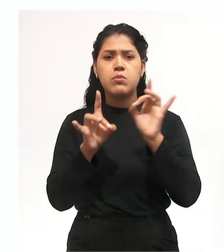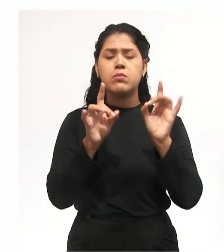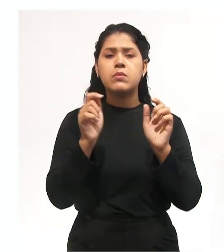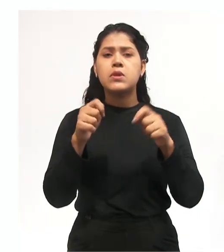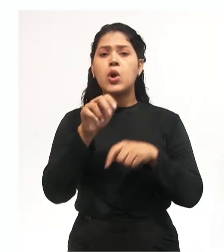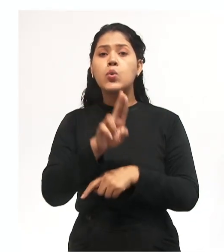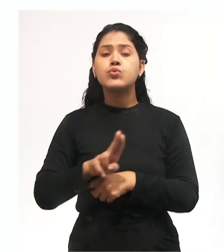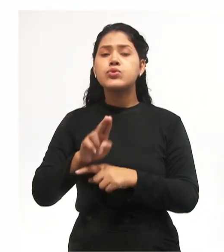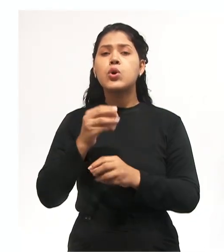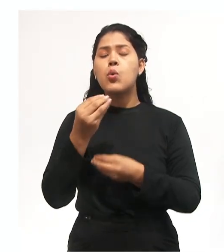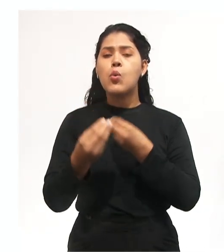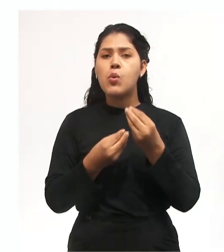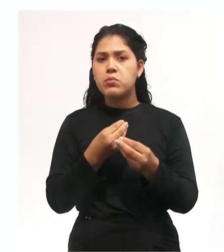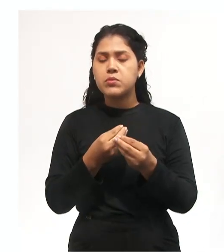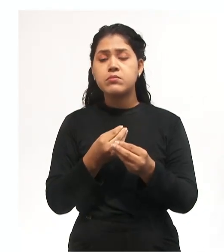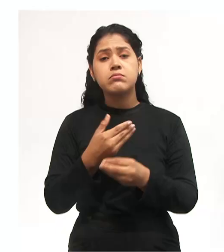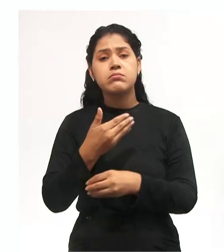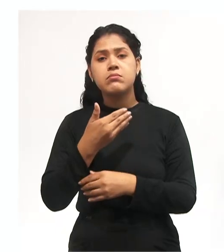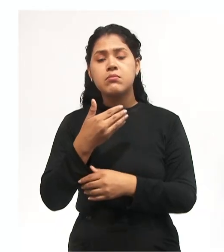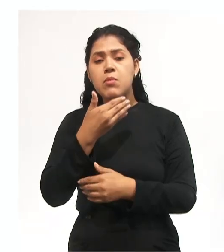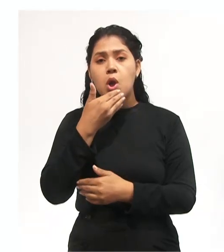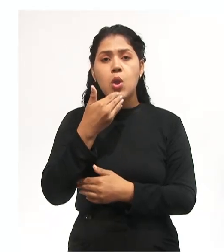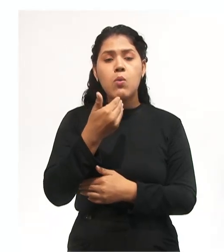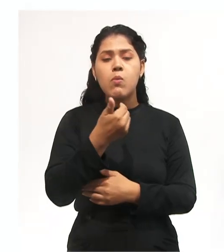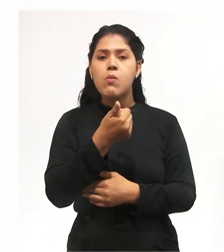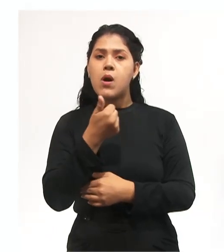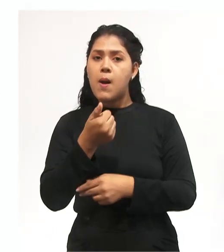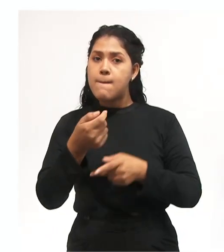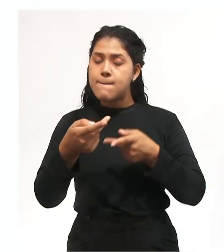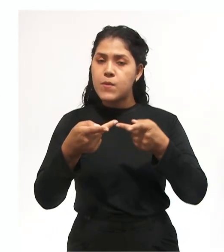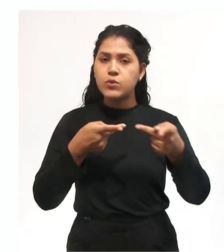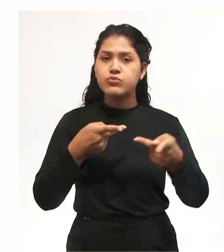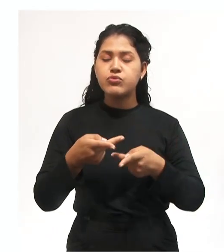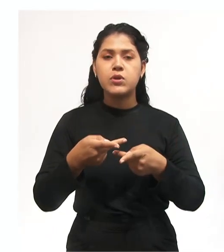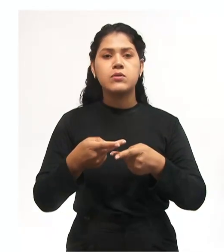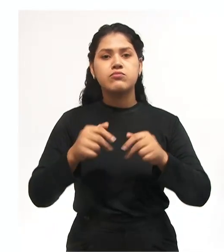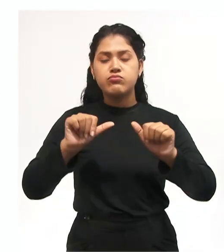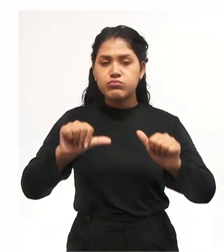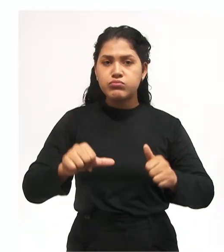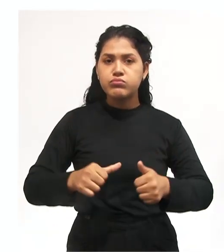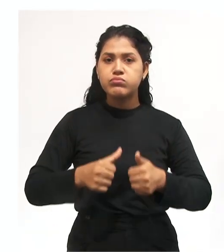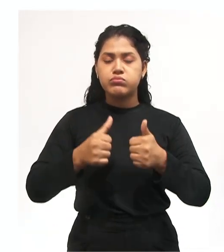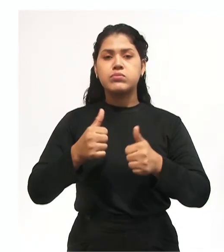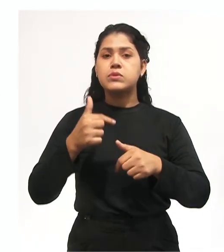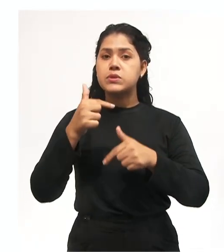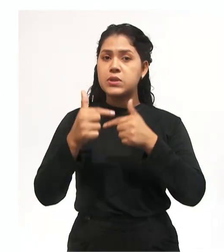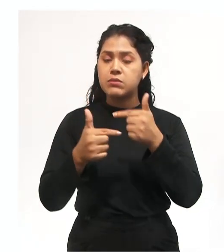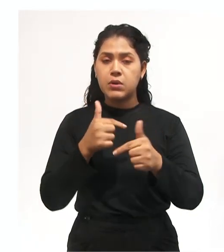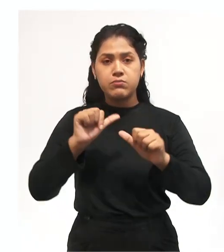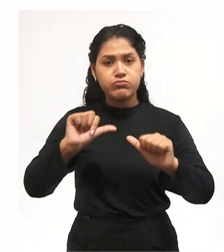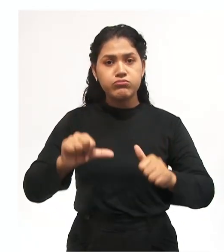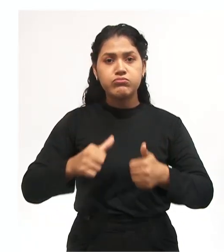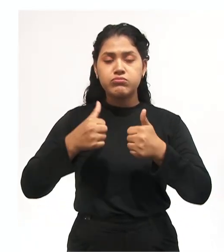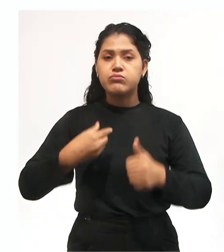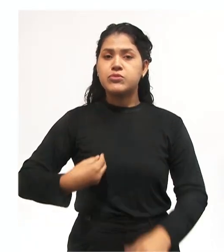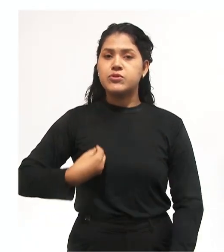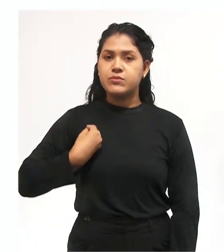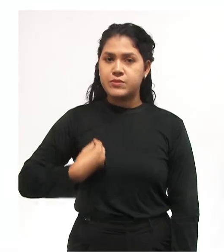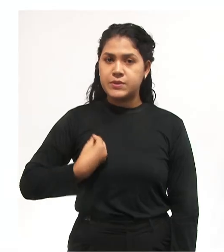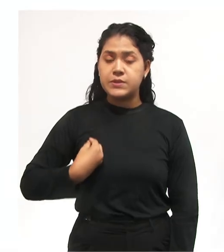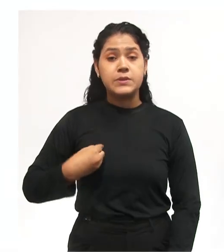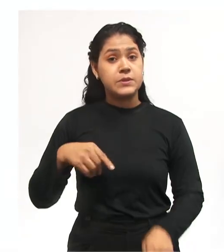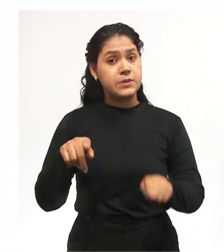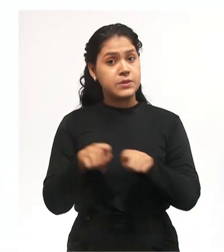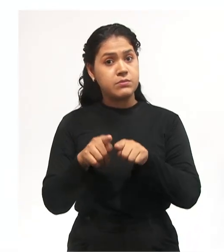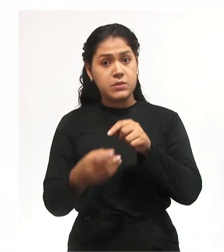dos trabalhadores, né? Pode planejar programas de desenvolvimento. E também a avaliação de